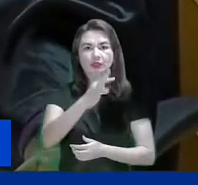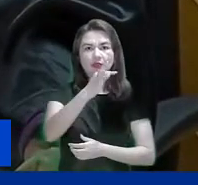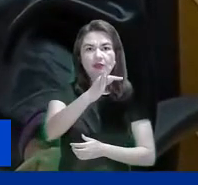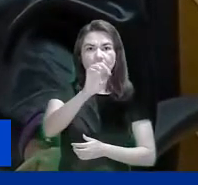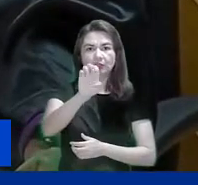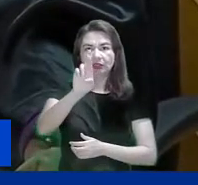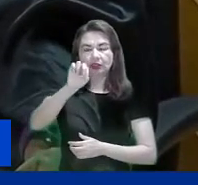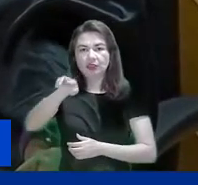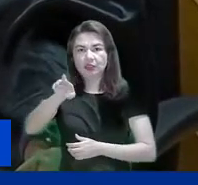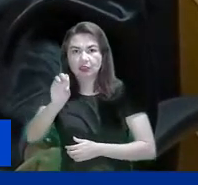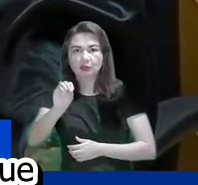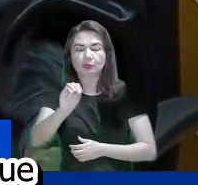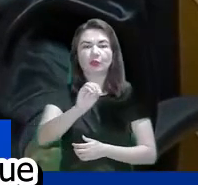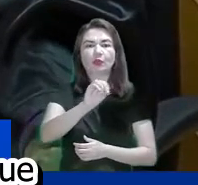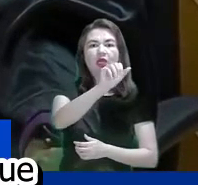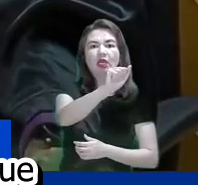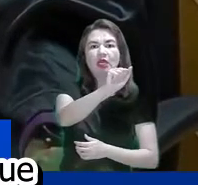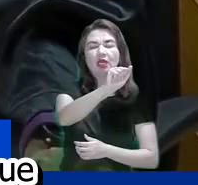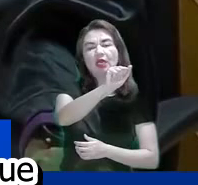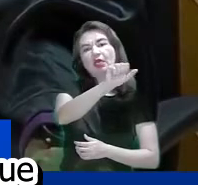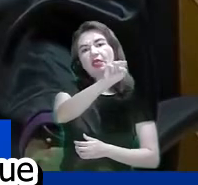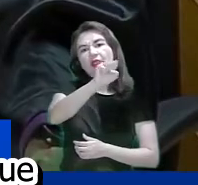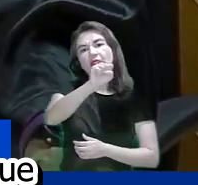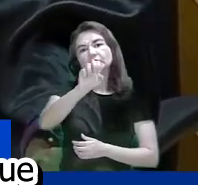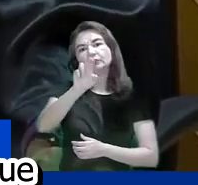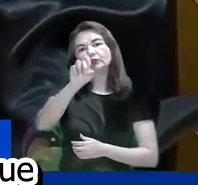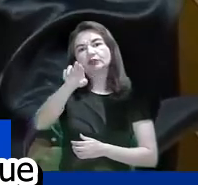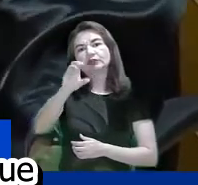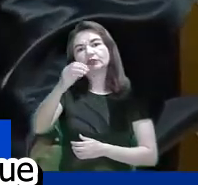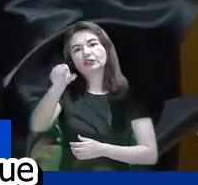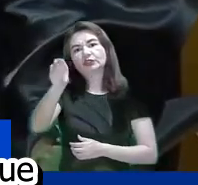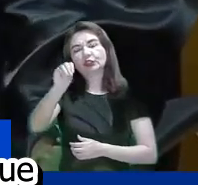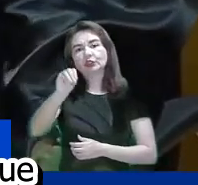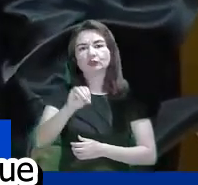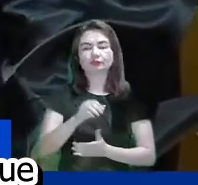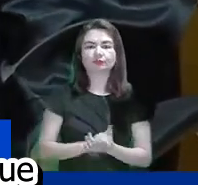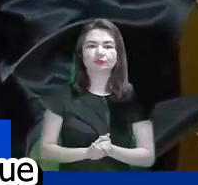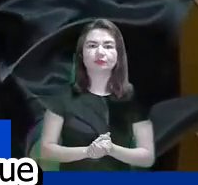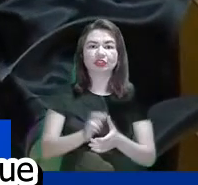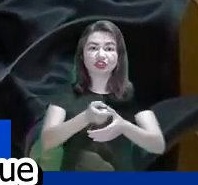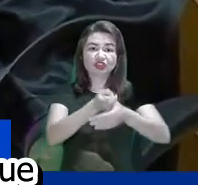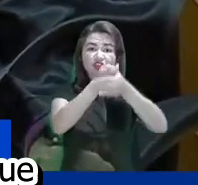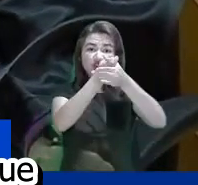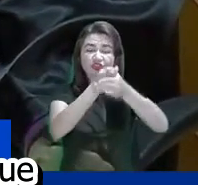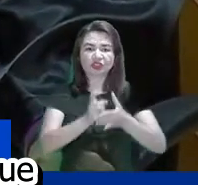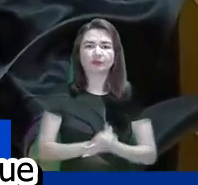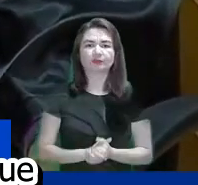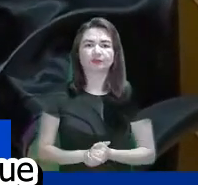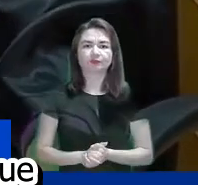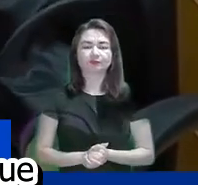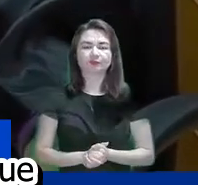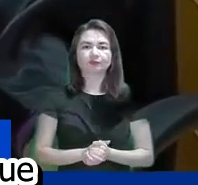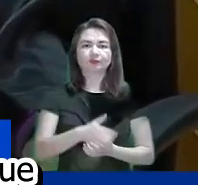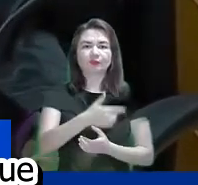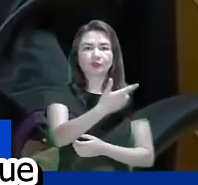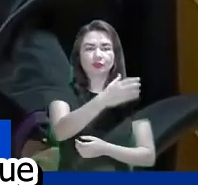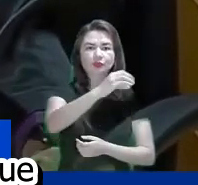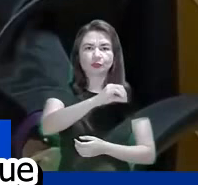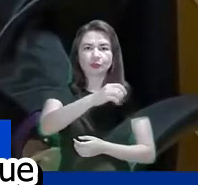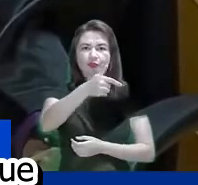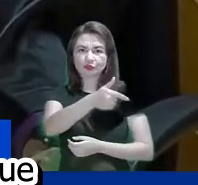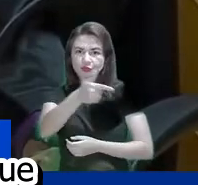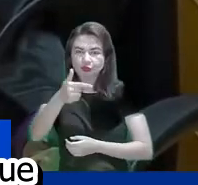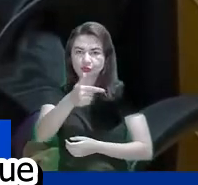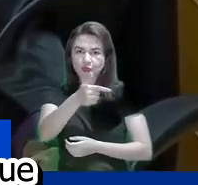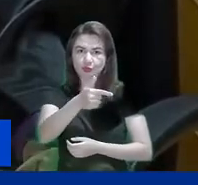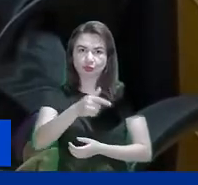assunção de dívida, qual foi protocolado em 28 de 12 de 2022, contudo,